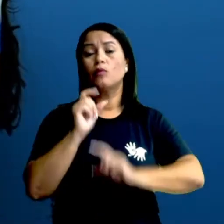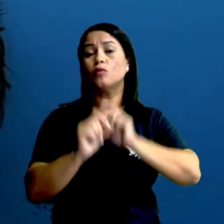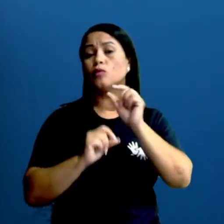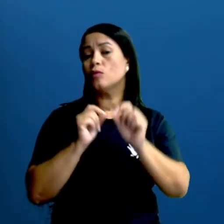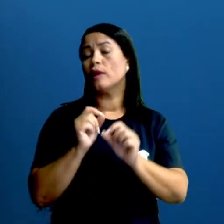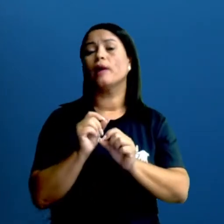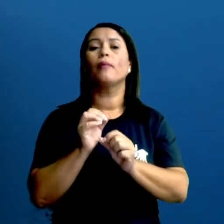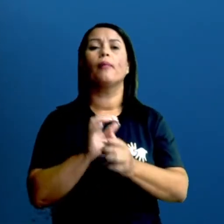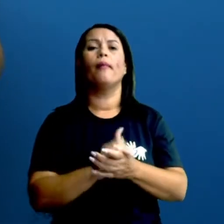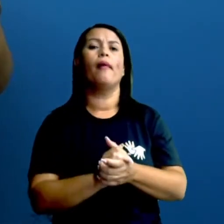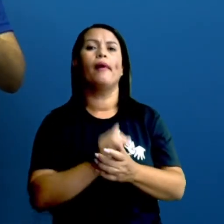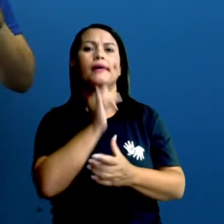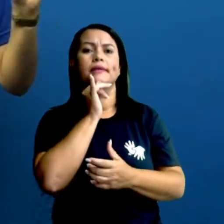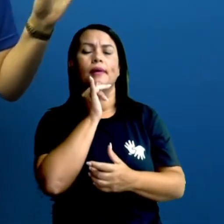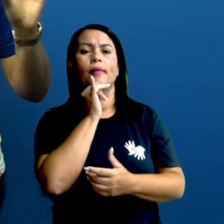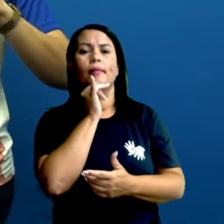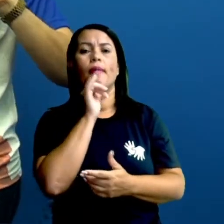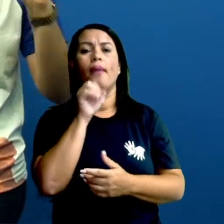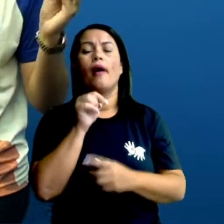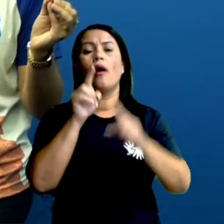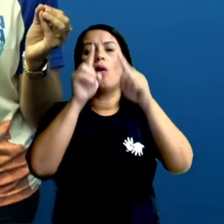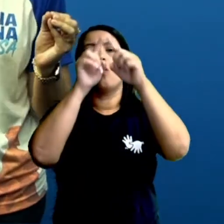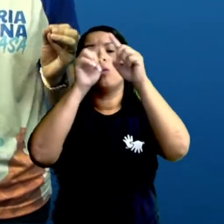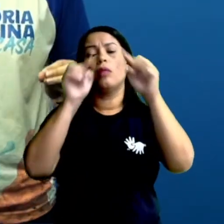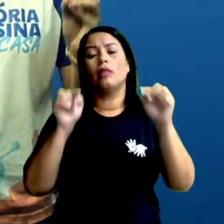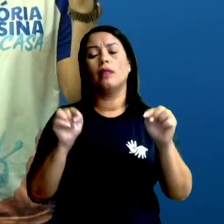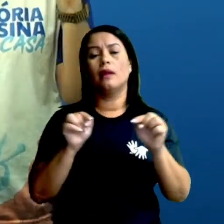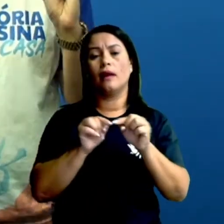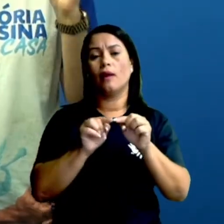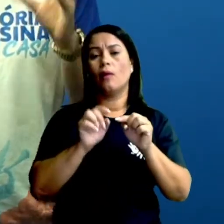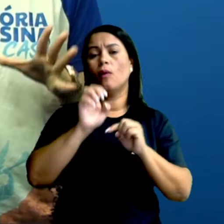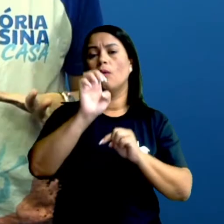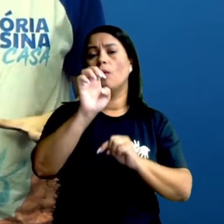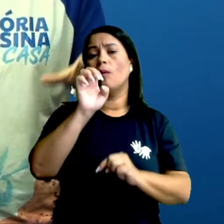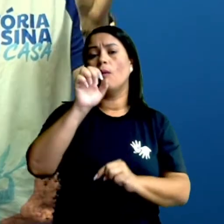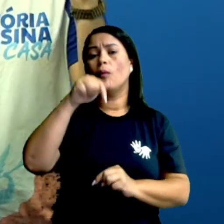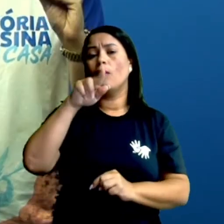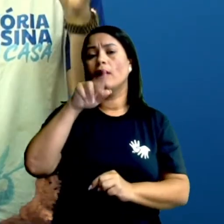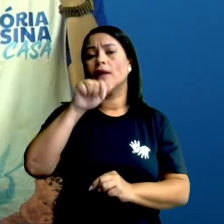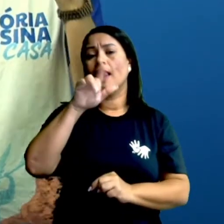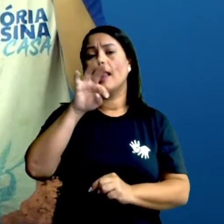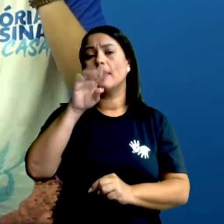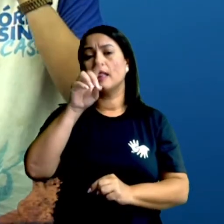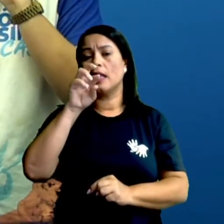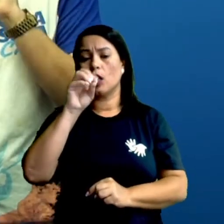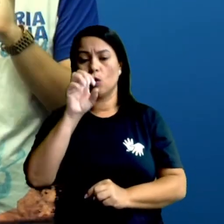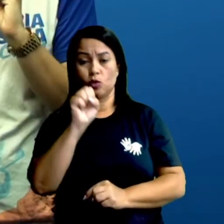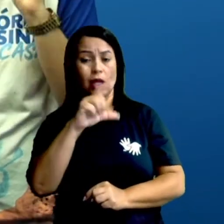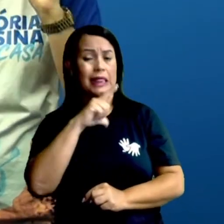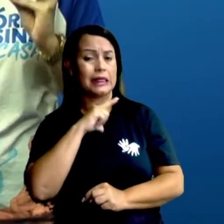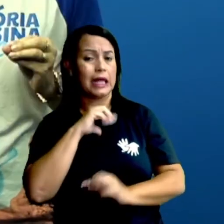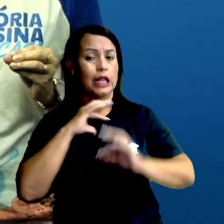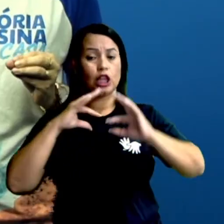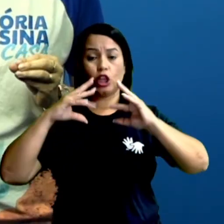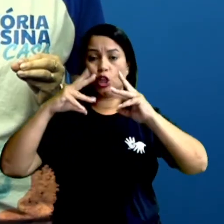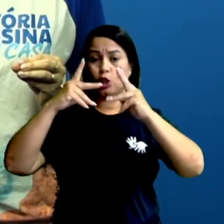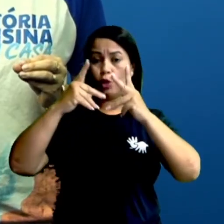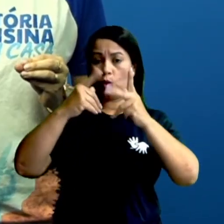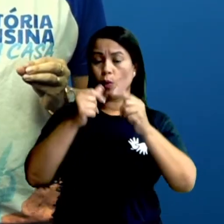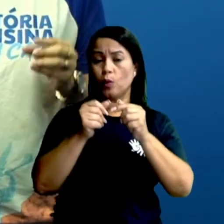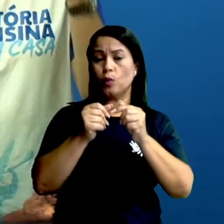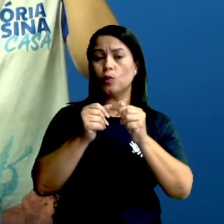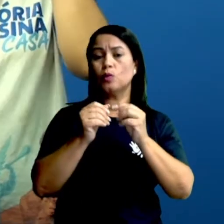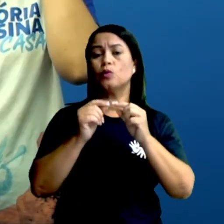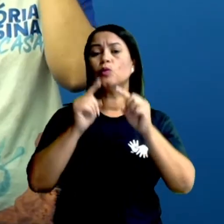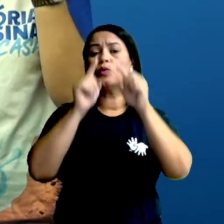vamos supor que é um triângulo equilátero, né? E o que é um triângulo equilátero? É um triângulo que tem todos os lados